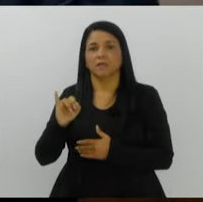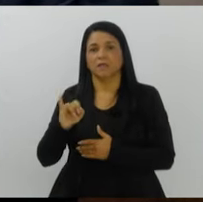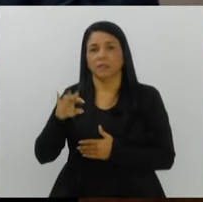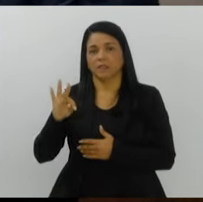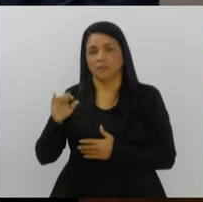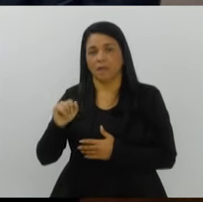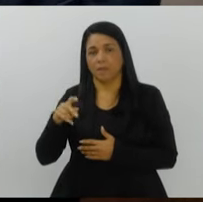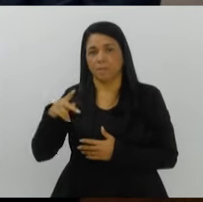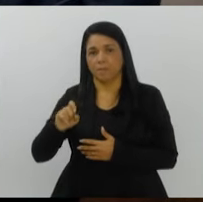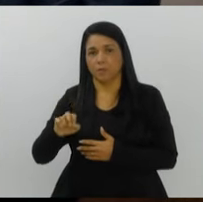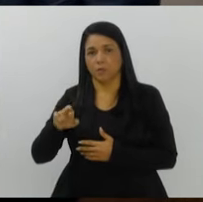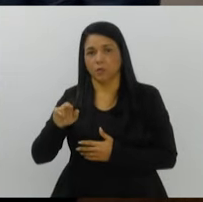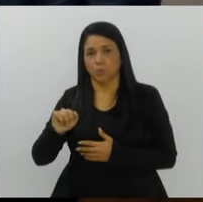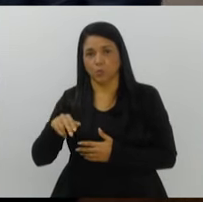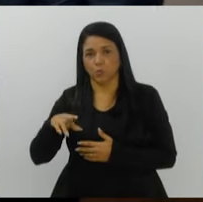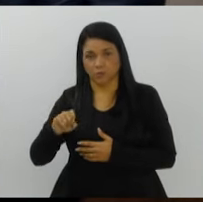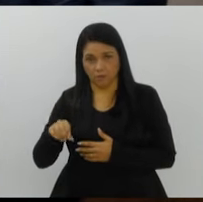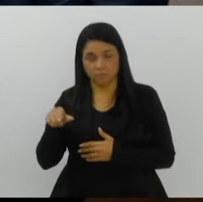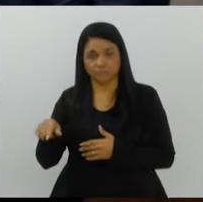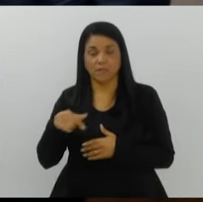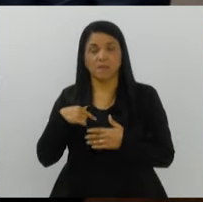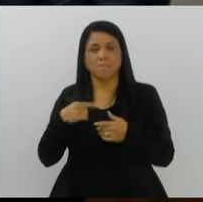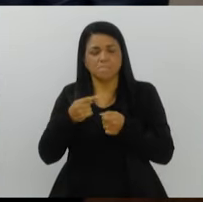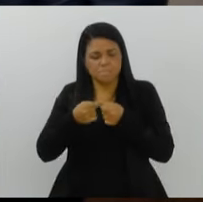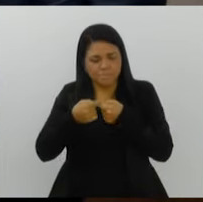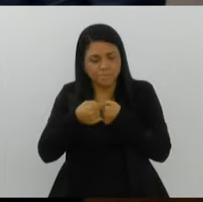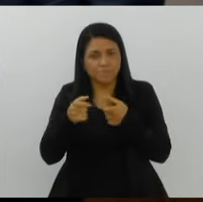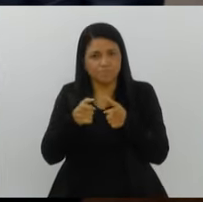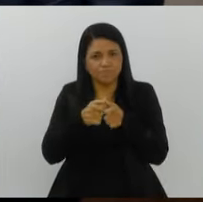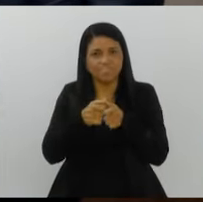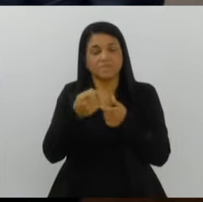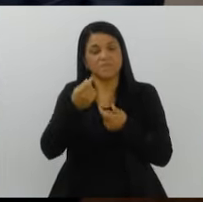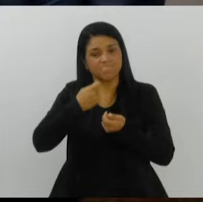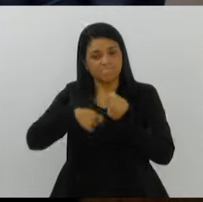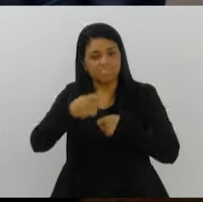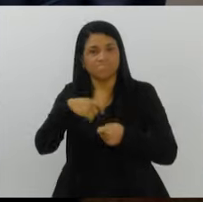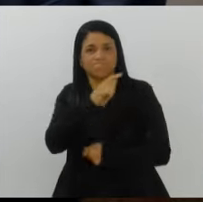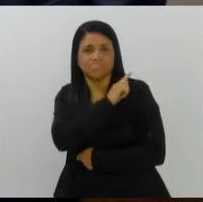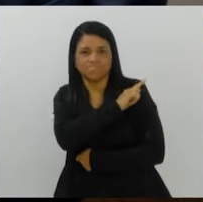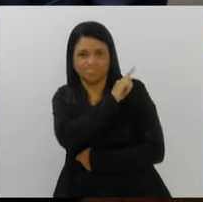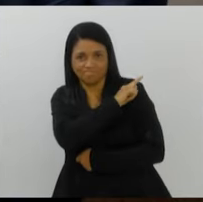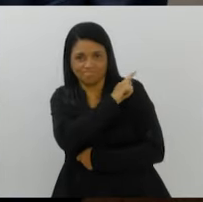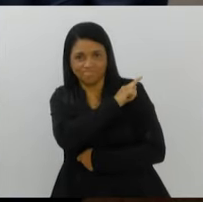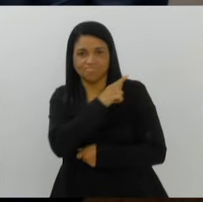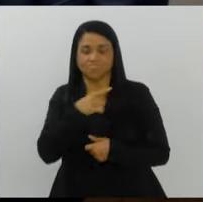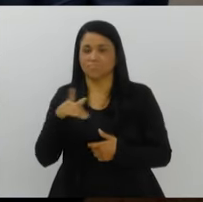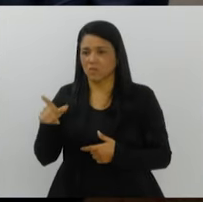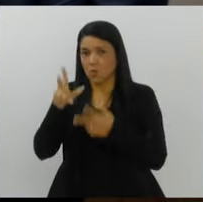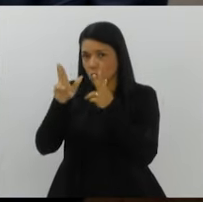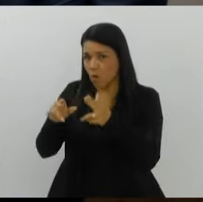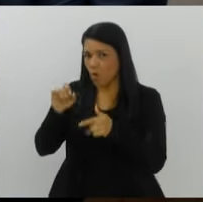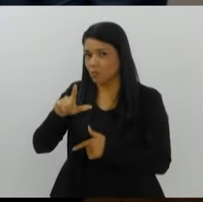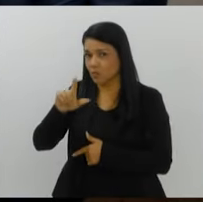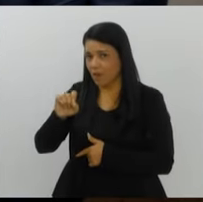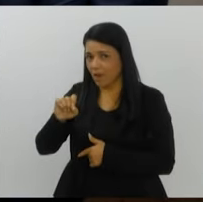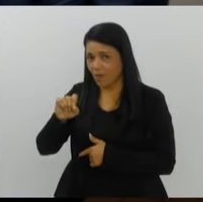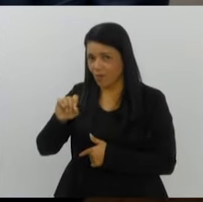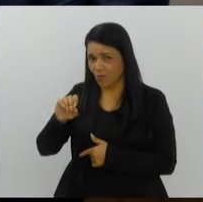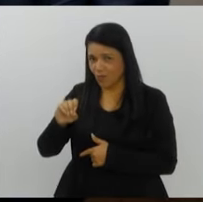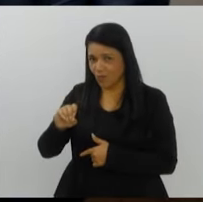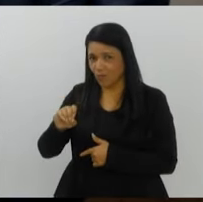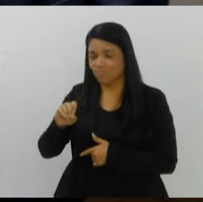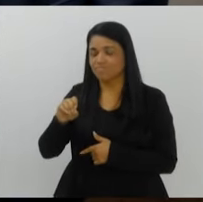dificuldade que os prefeitos dos pequenos municípios passam, consegue fazer uma gestão como a do Léo, realmente merece essa homenagem. Quero